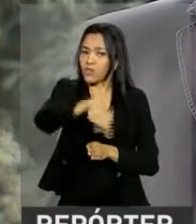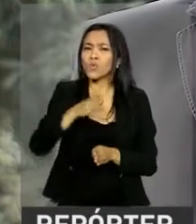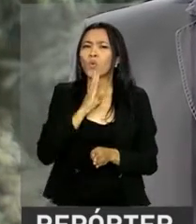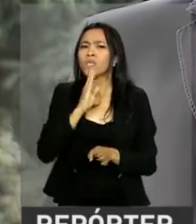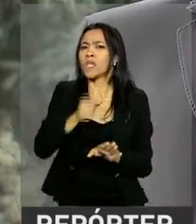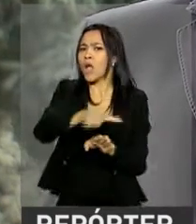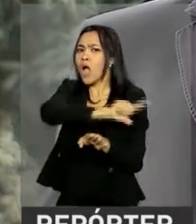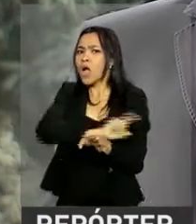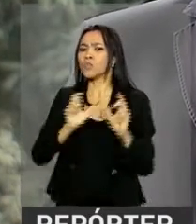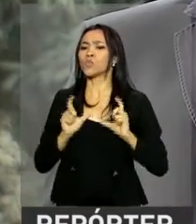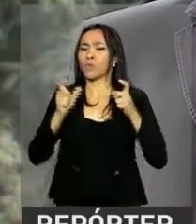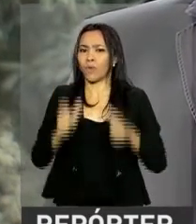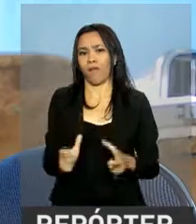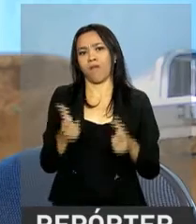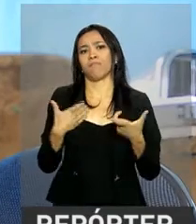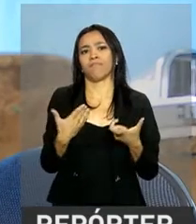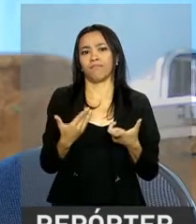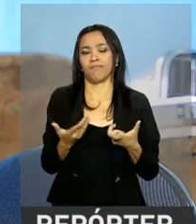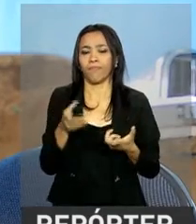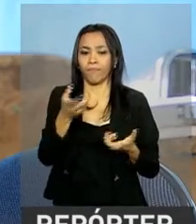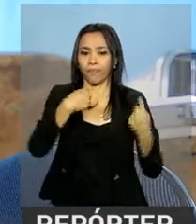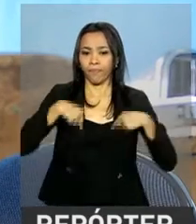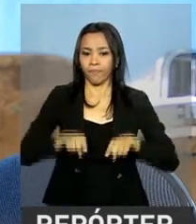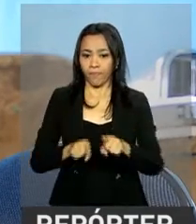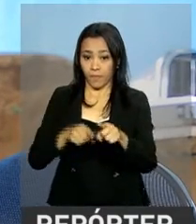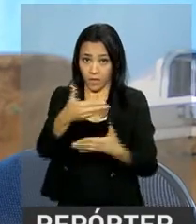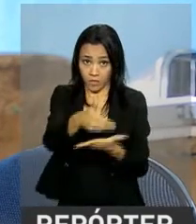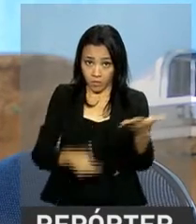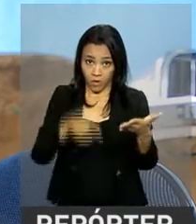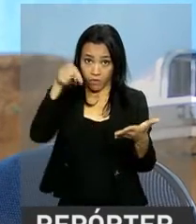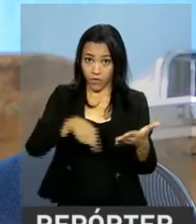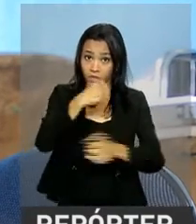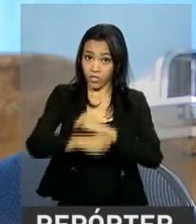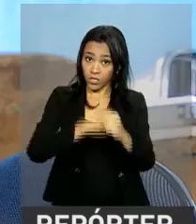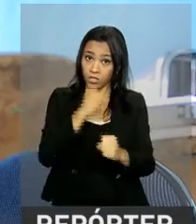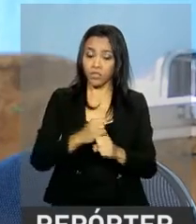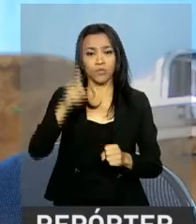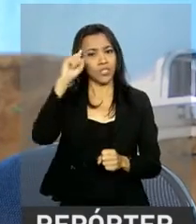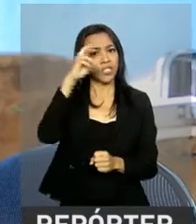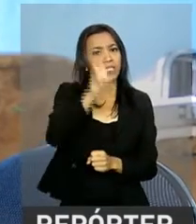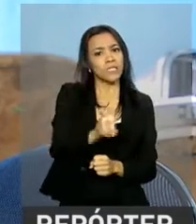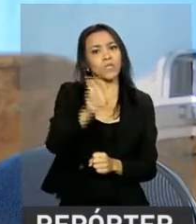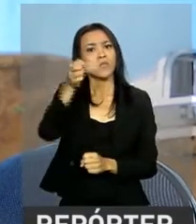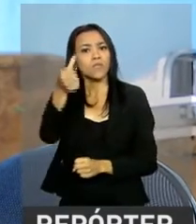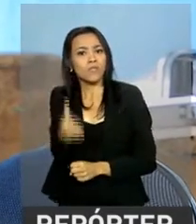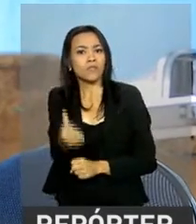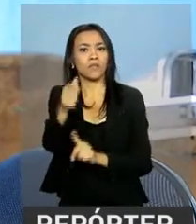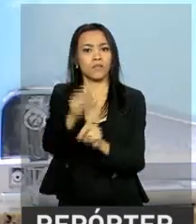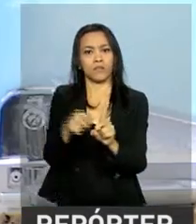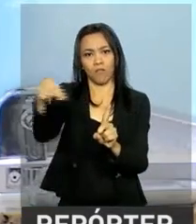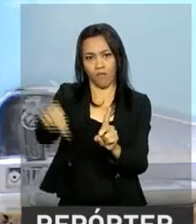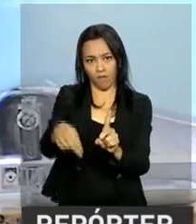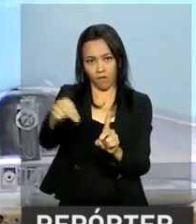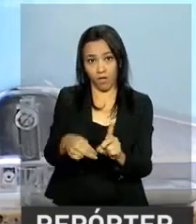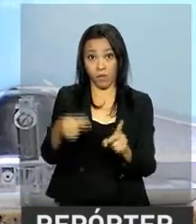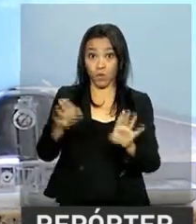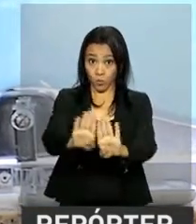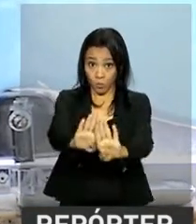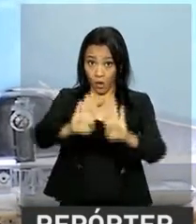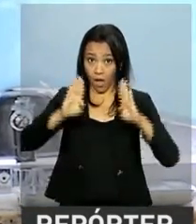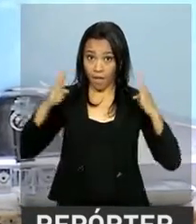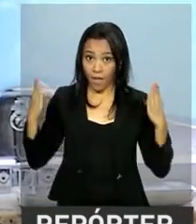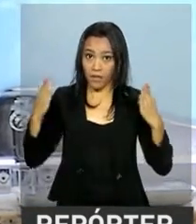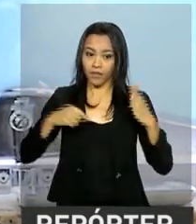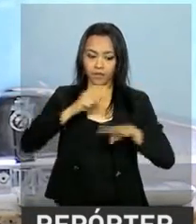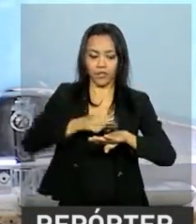locais de prova com antecedência as provas deste ano serão realizadas nos dias 5 e 6 de novembro os portões serão abertos